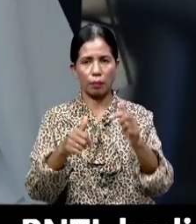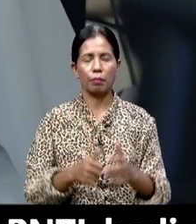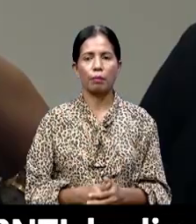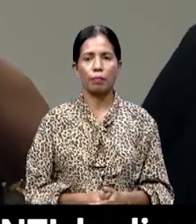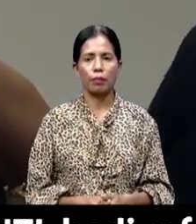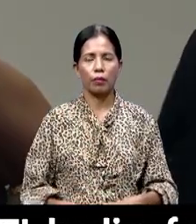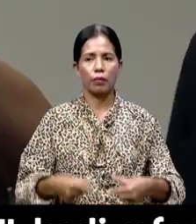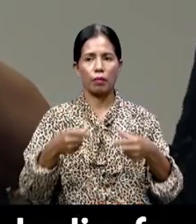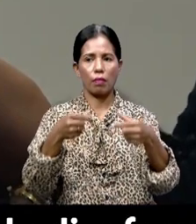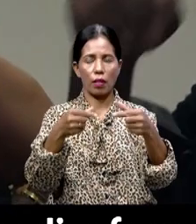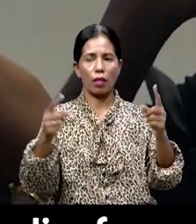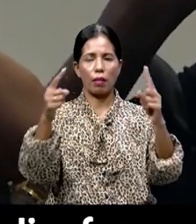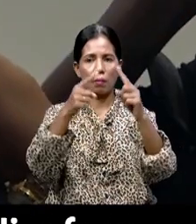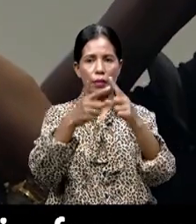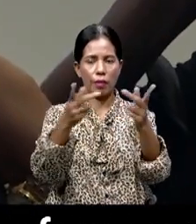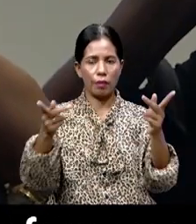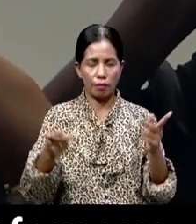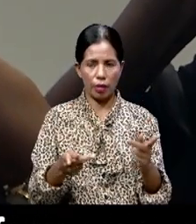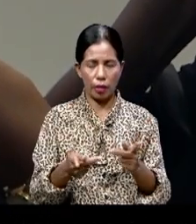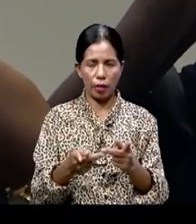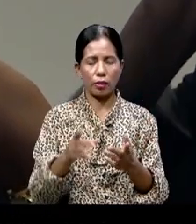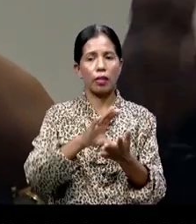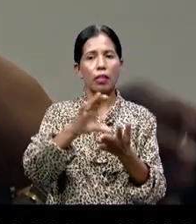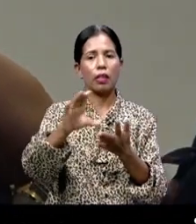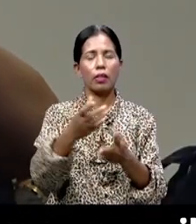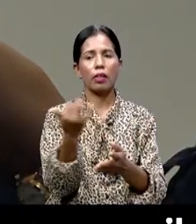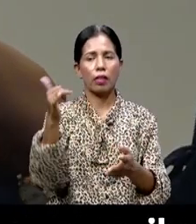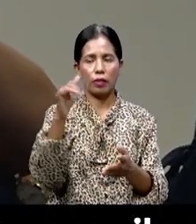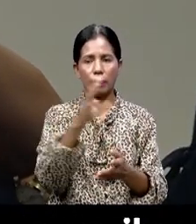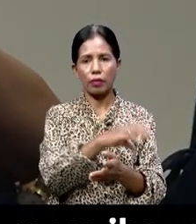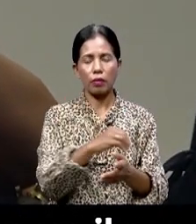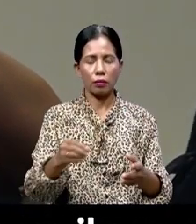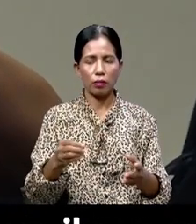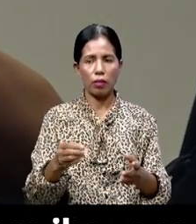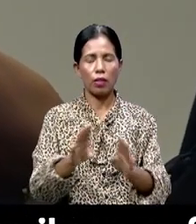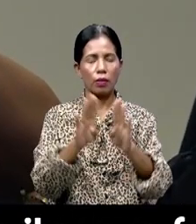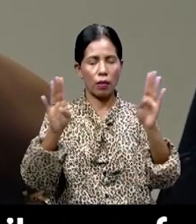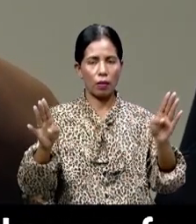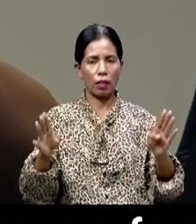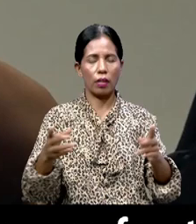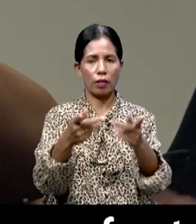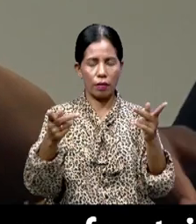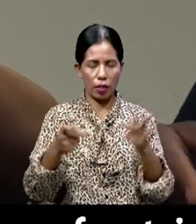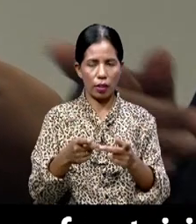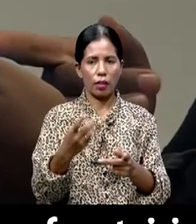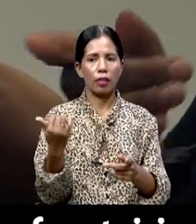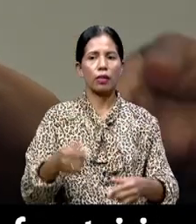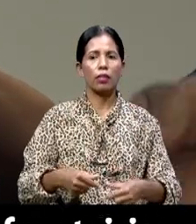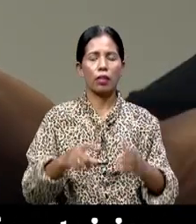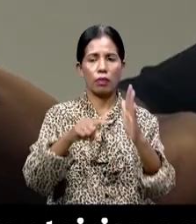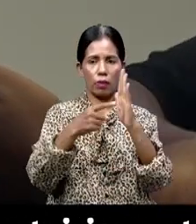licença operacional, para Centro Cira NBM, a cara to operacionaliza no centro e a território da NE. Tanto nesse Cira foi